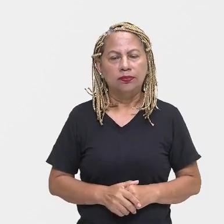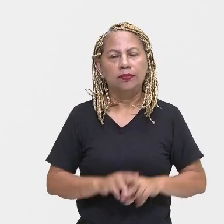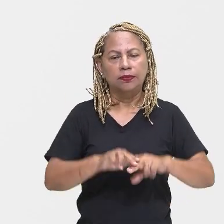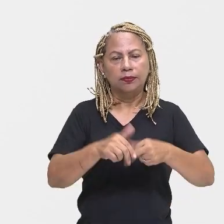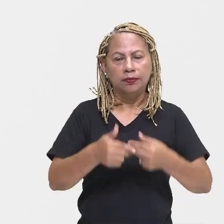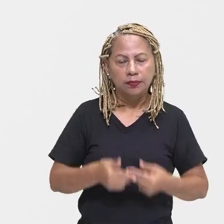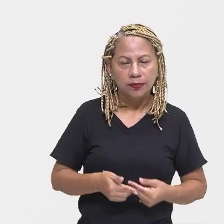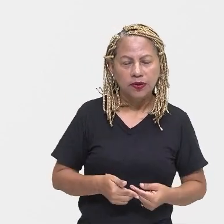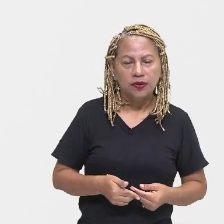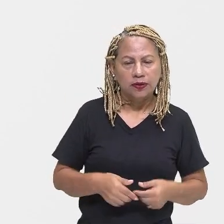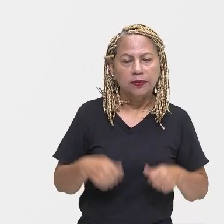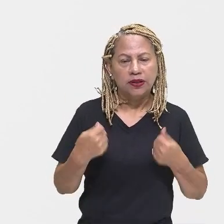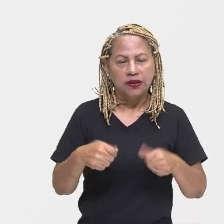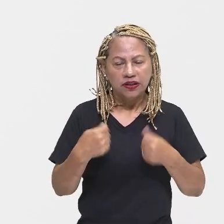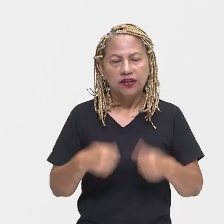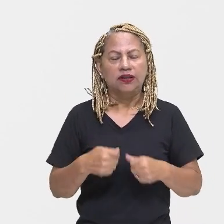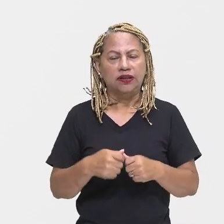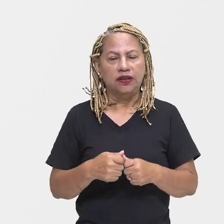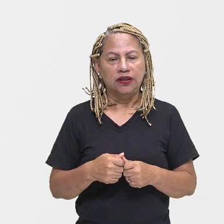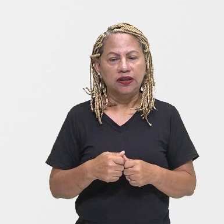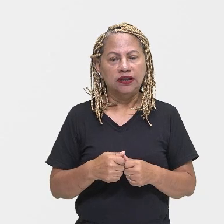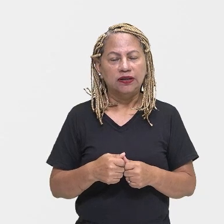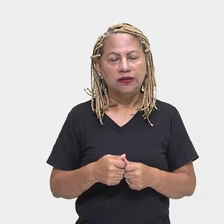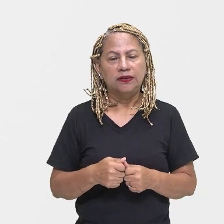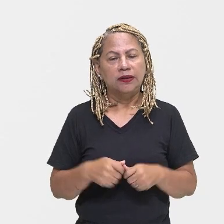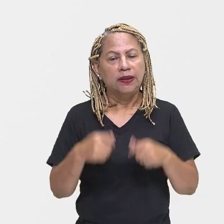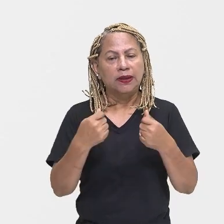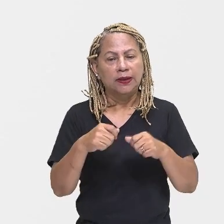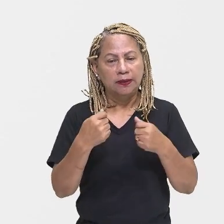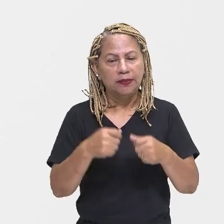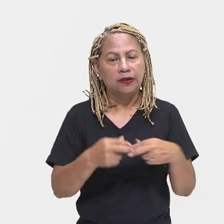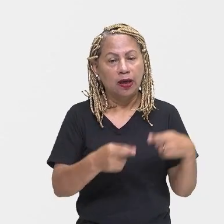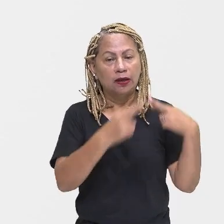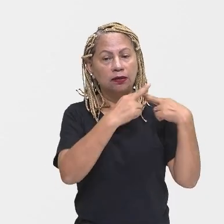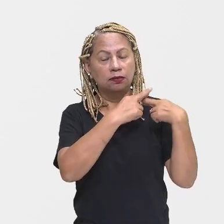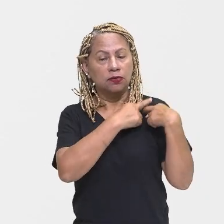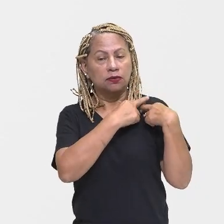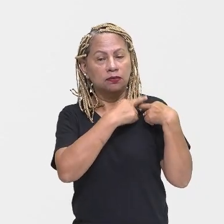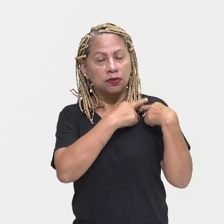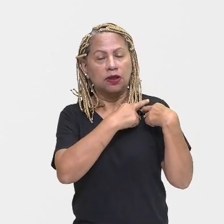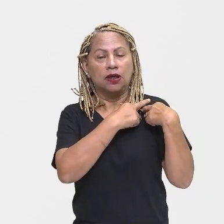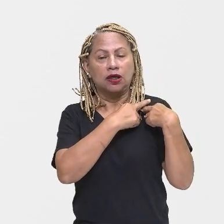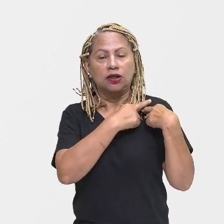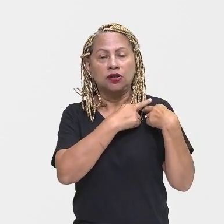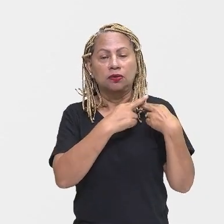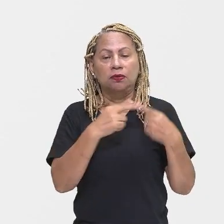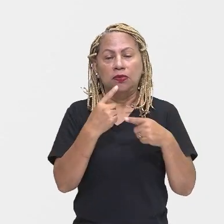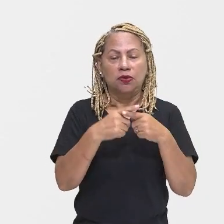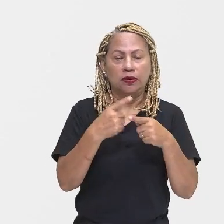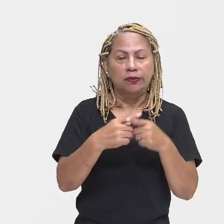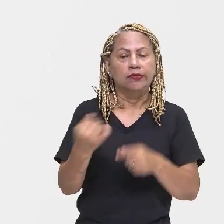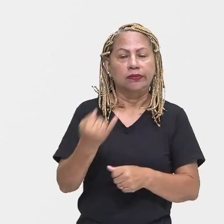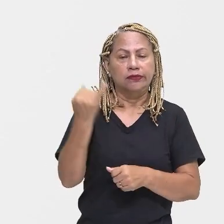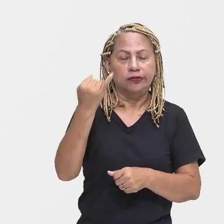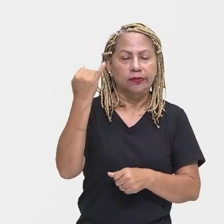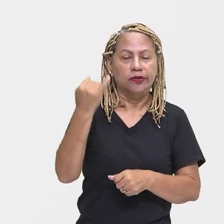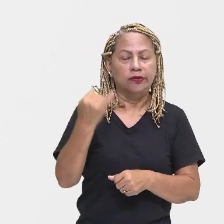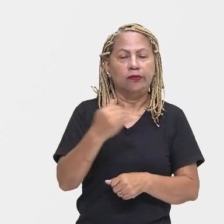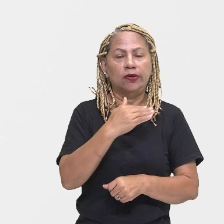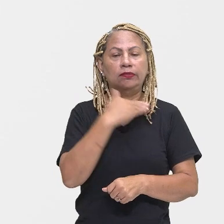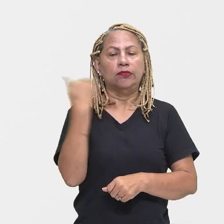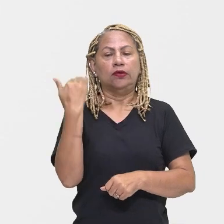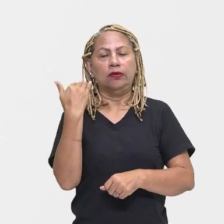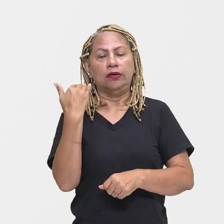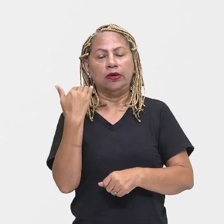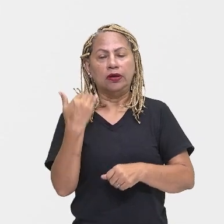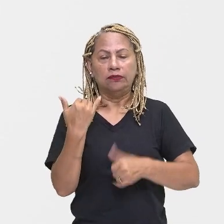sua missão e não ser morto ou capturado pelos inimigos. Nesse sentido, um bom jogador, ele é também um bom